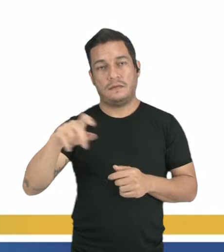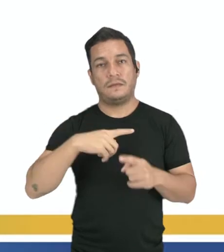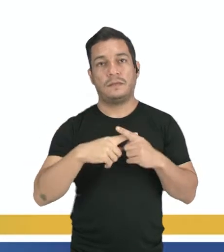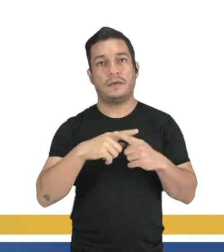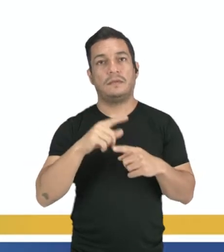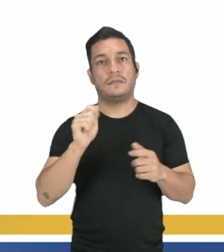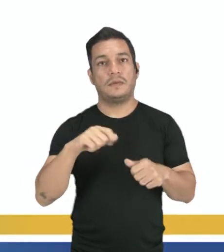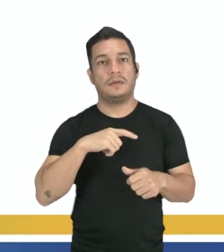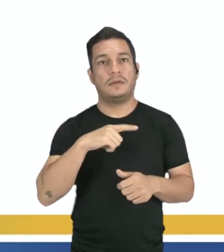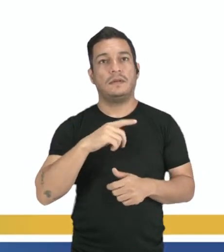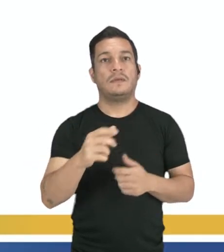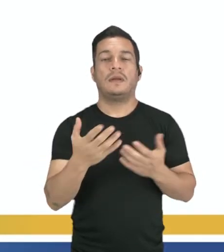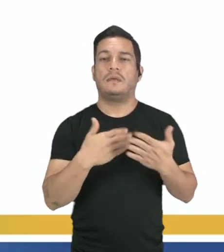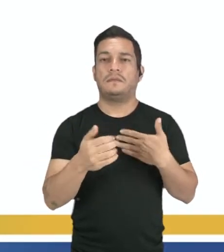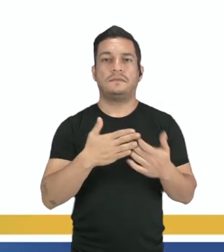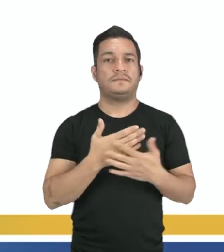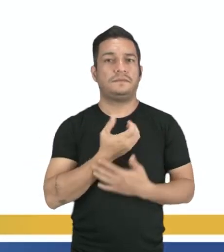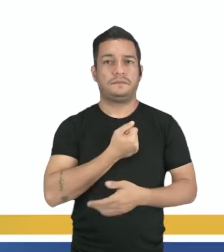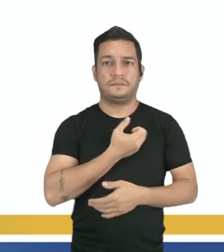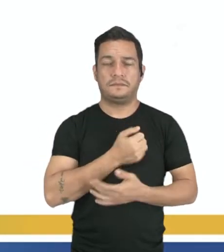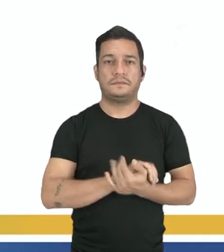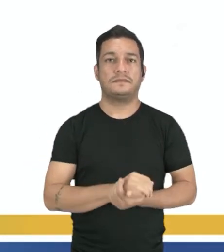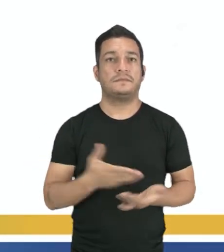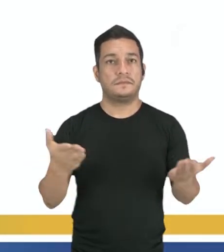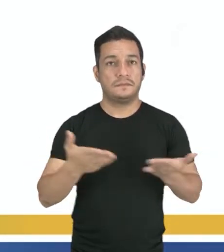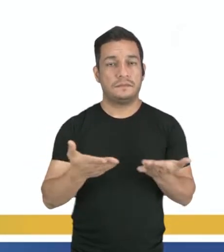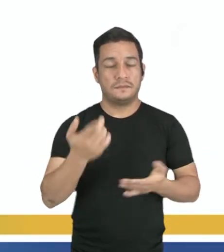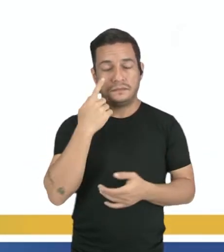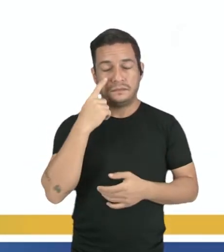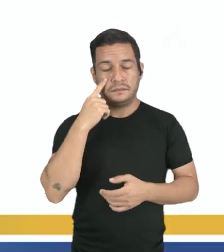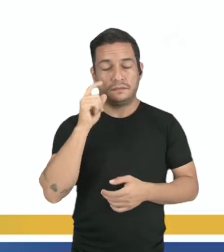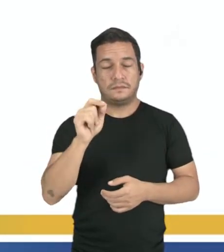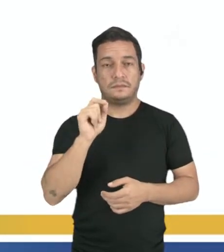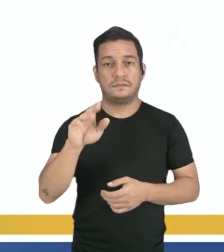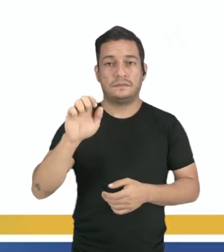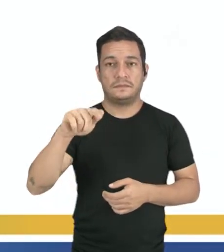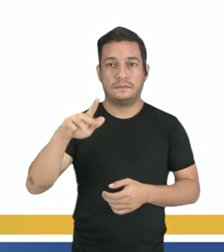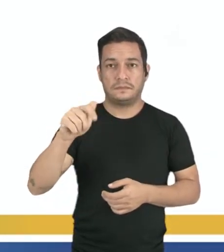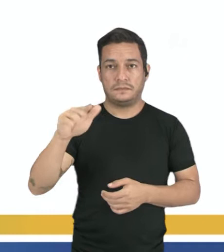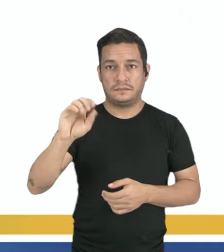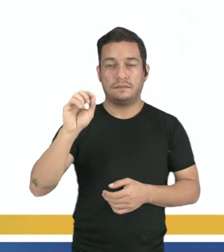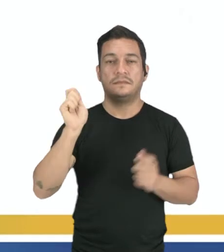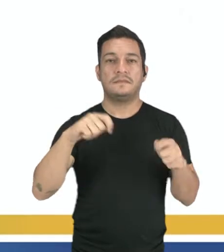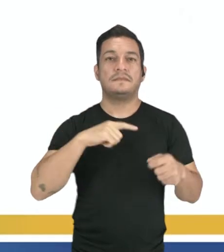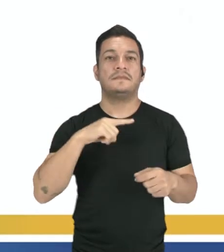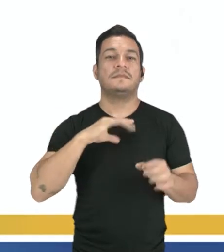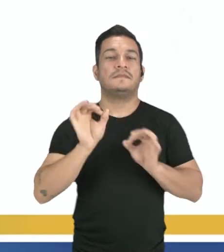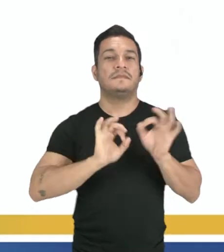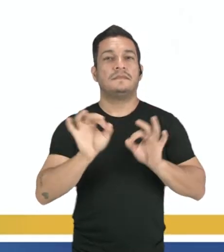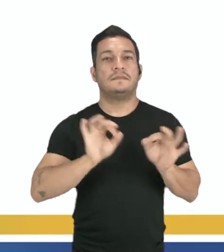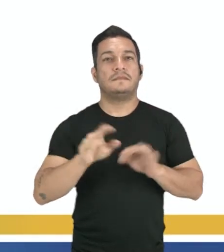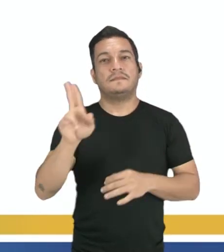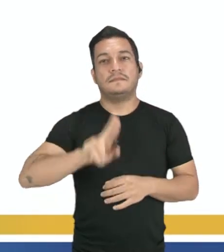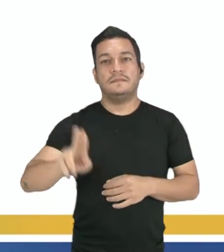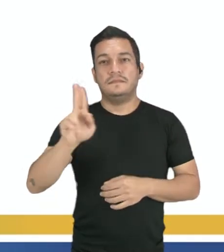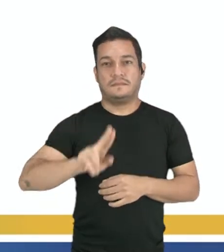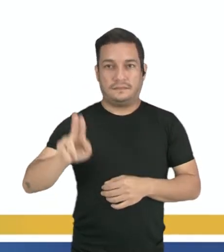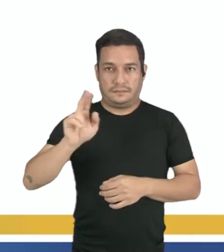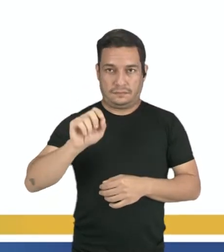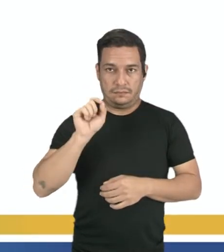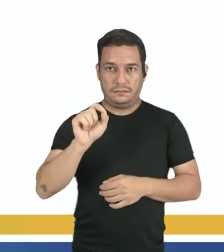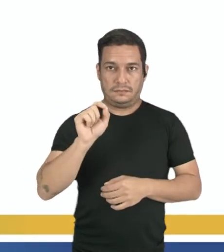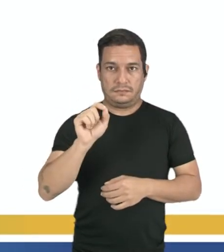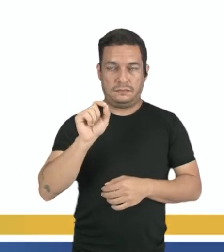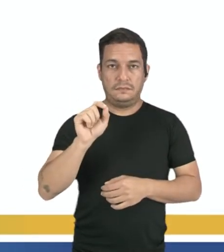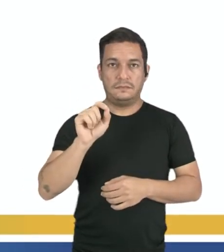elas podem assumir qualquer valor numérico. Agora nós veremos que uma equação ela pode ser construída utilizando uma expressão algébrica